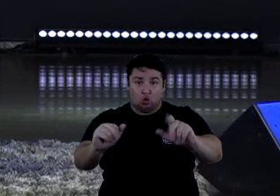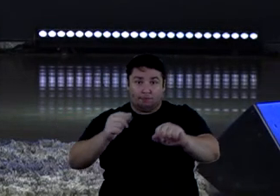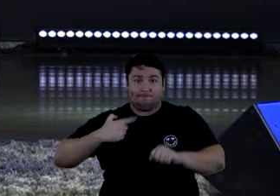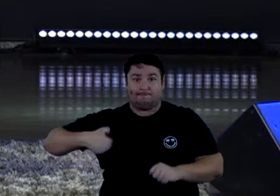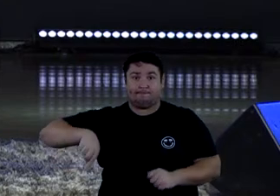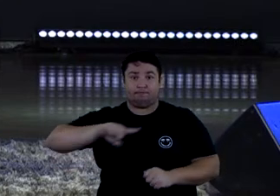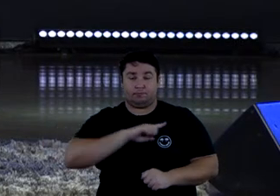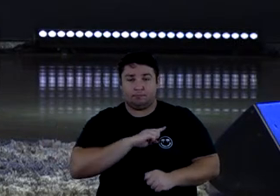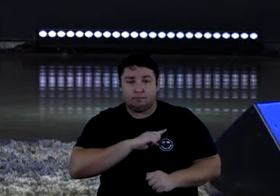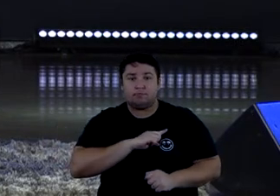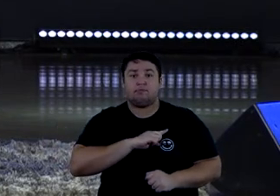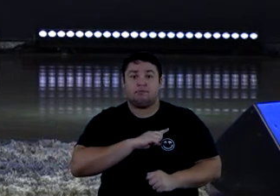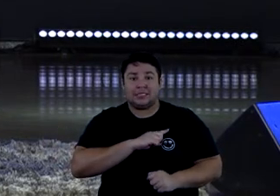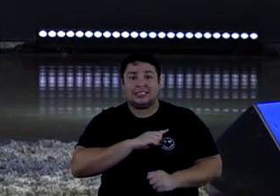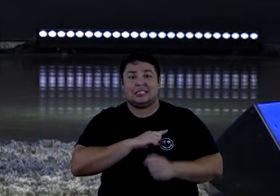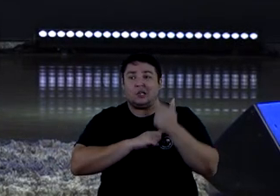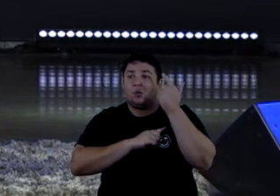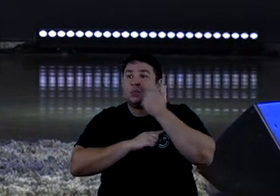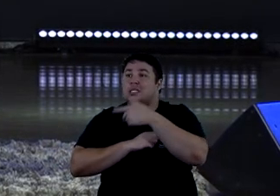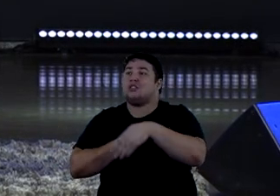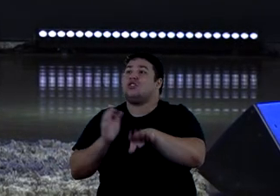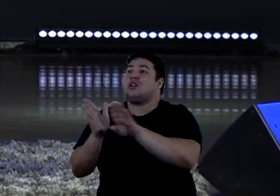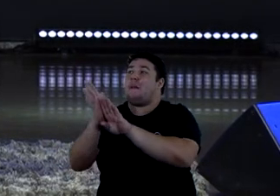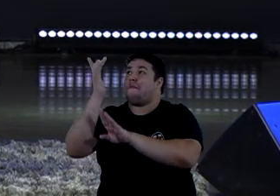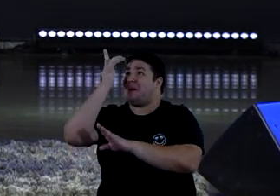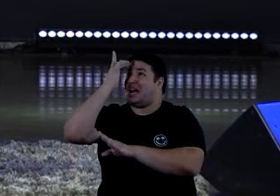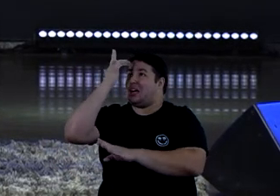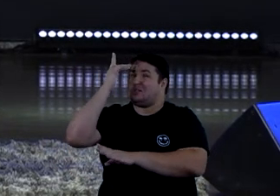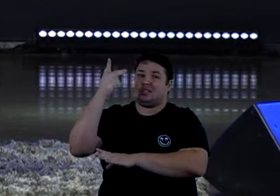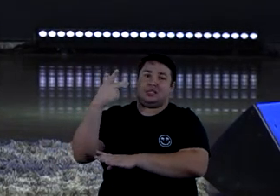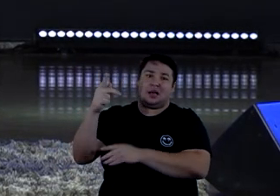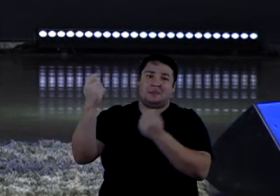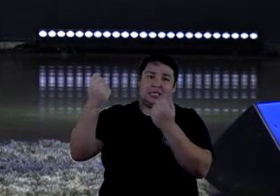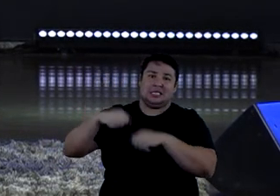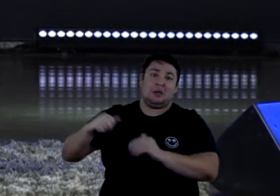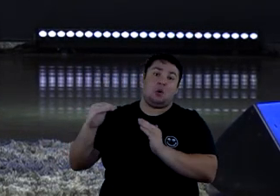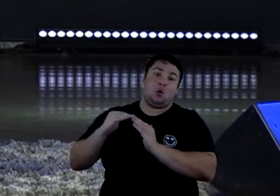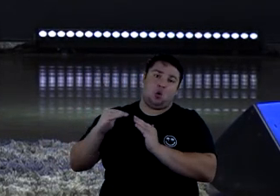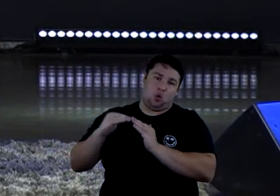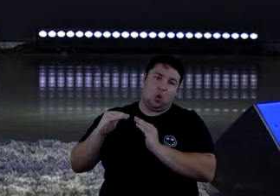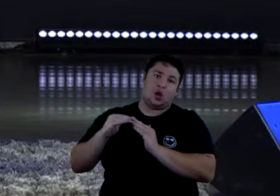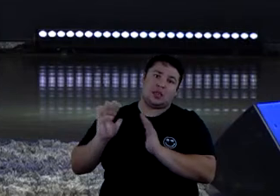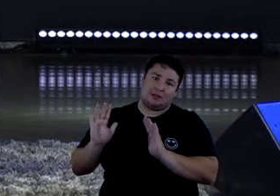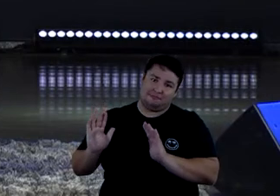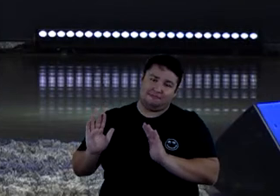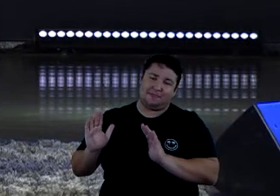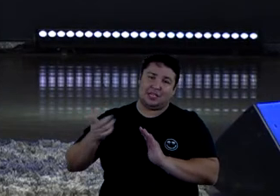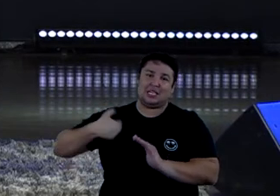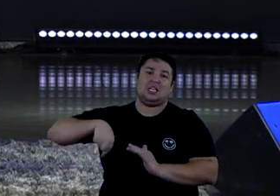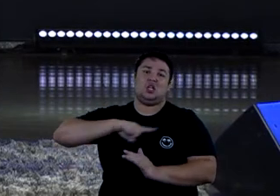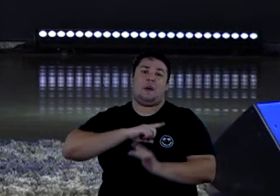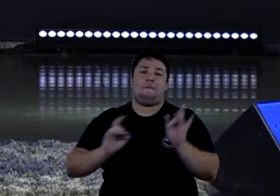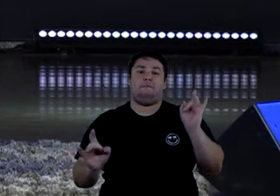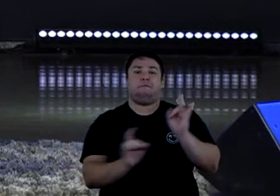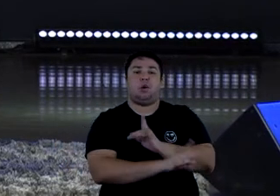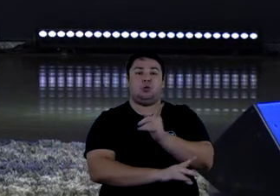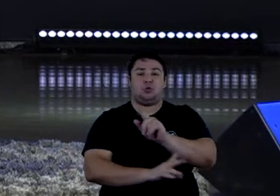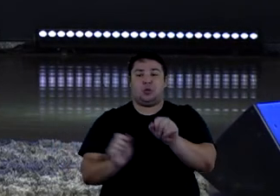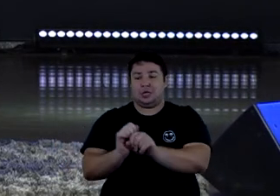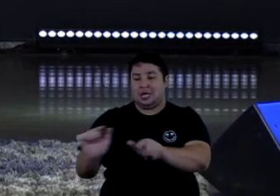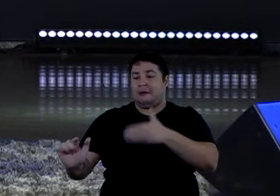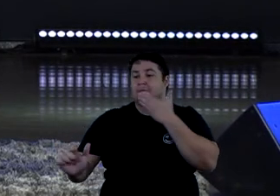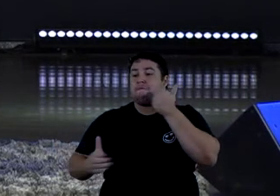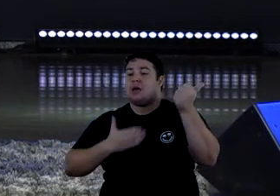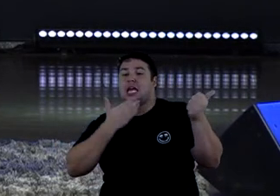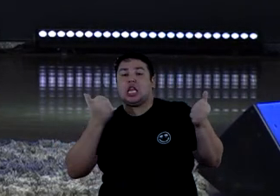nós que alcançamos a maturidade, temos que concordar com isso, que nós não estamos prontos, que ninguém é melhor